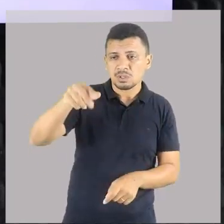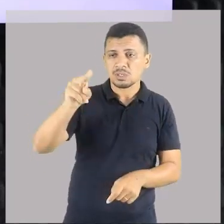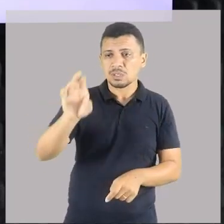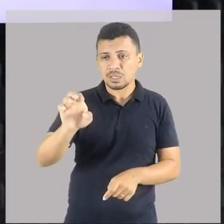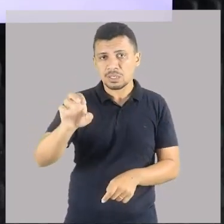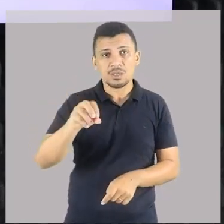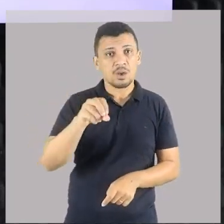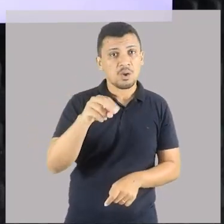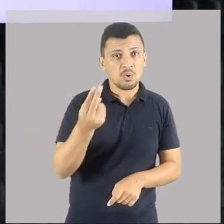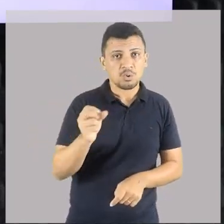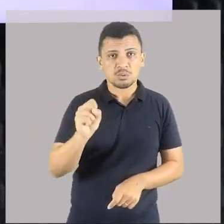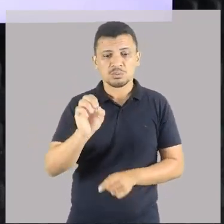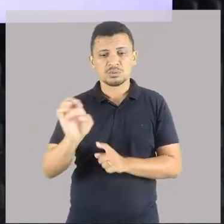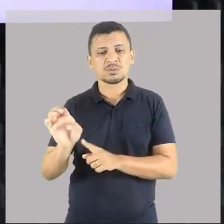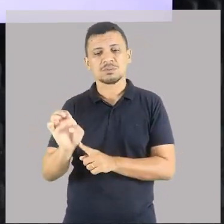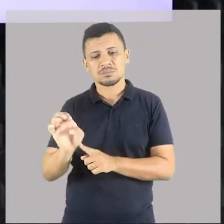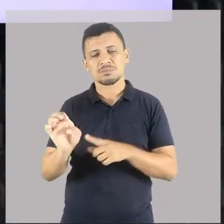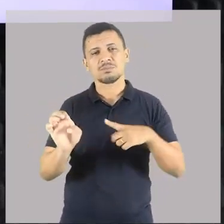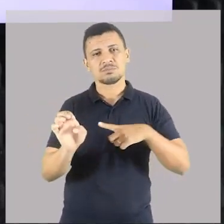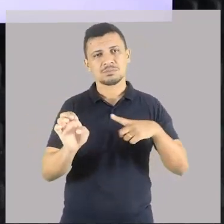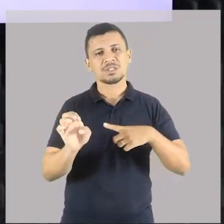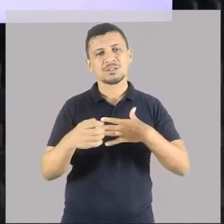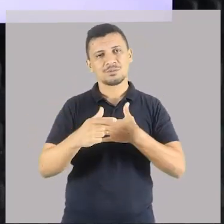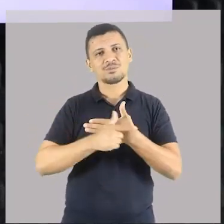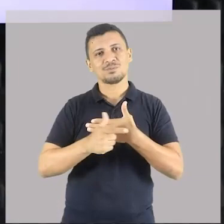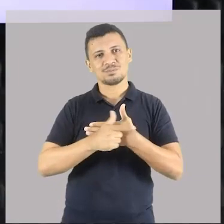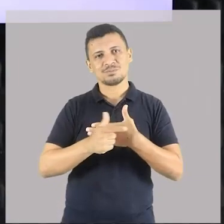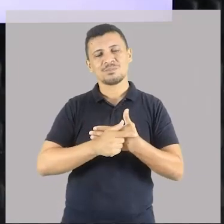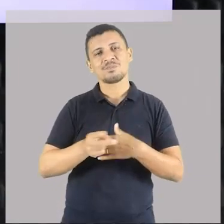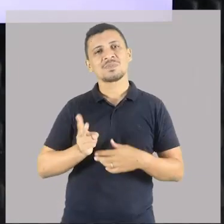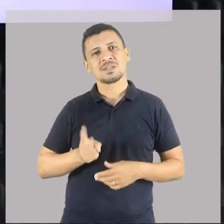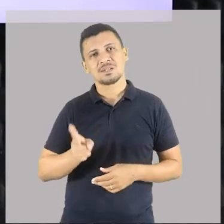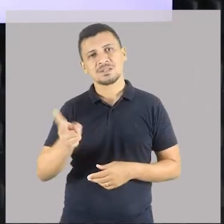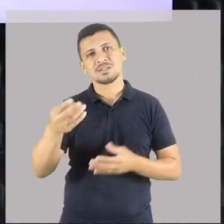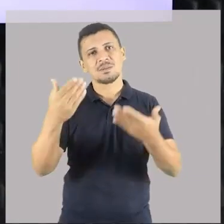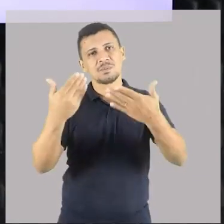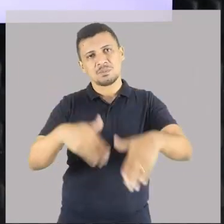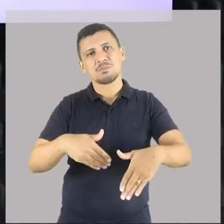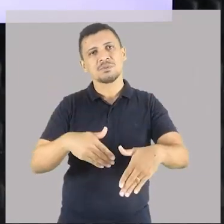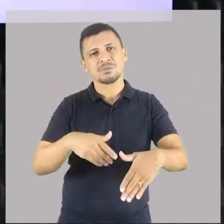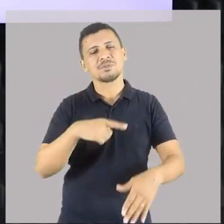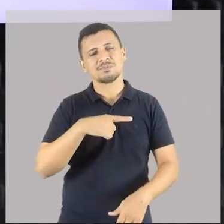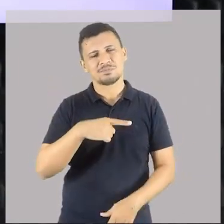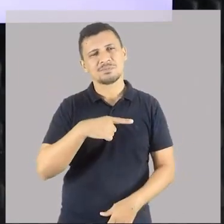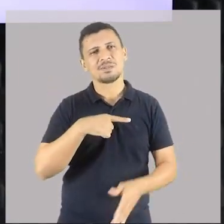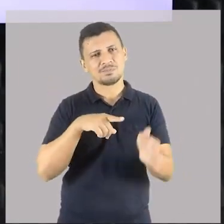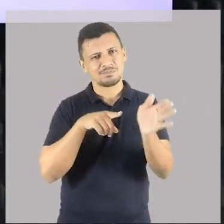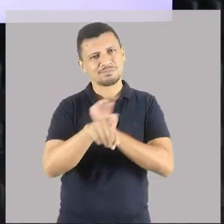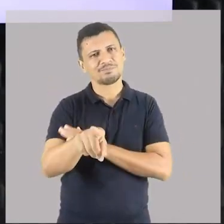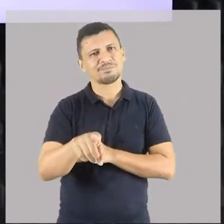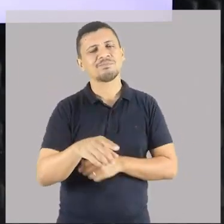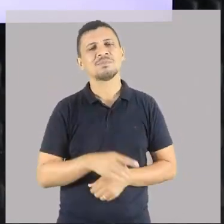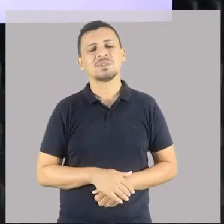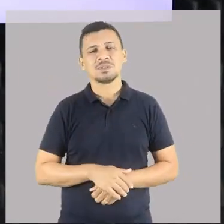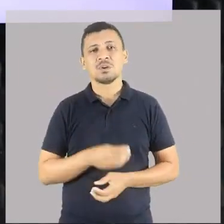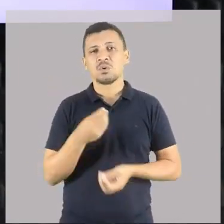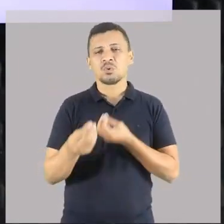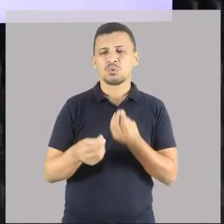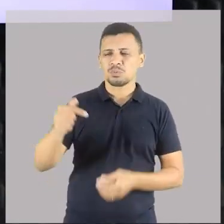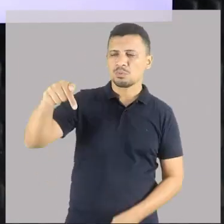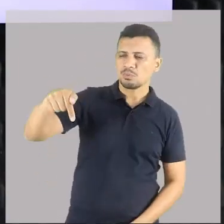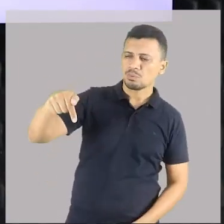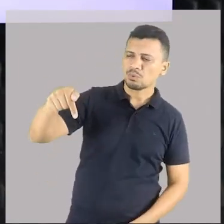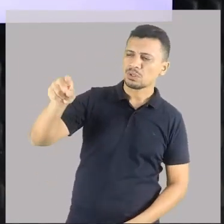aqui nós já temos função do que e do se, certo? Que é sempre presente em prova de concurso. Então, como é que eu sei que o que e o se